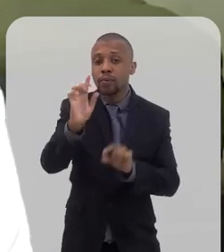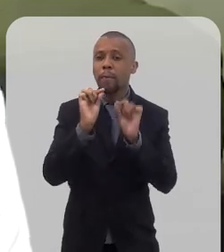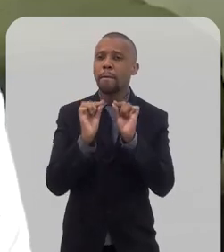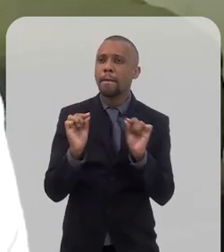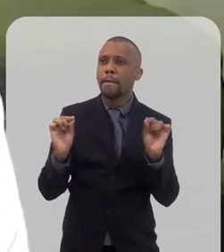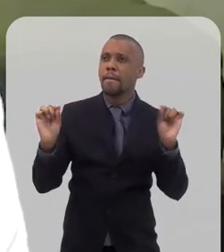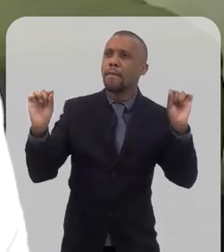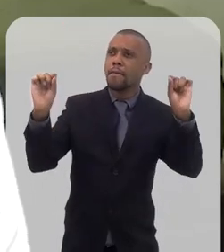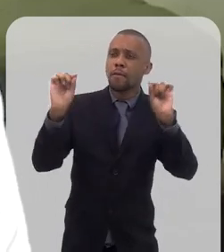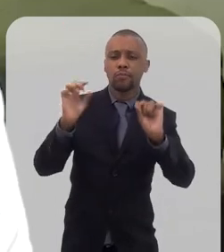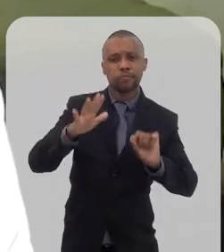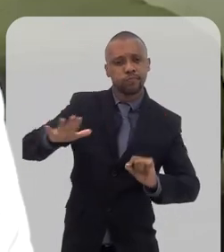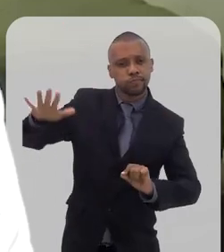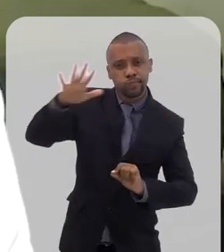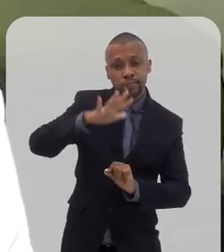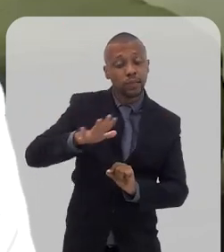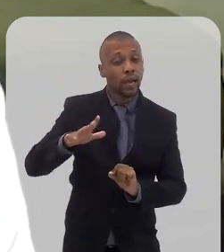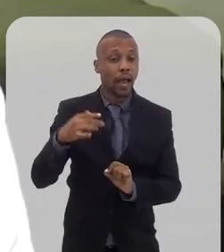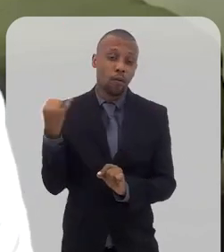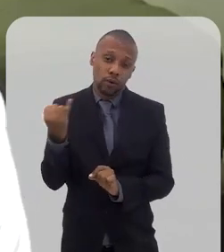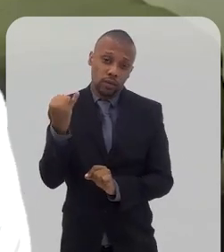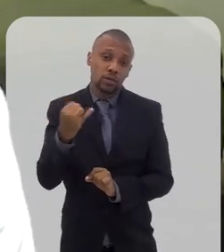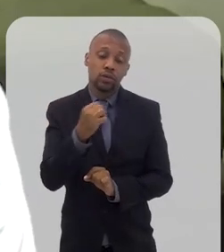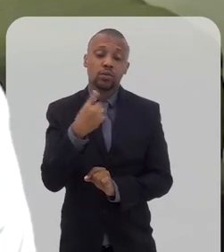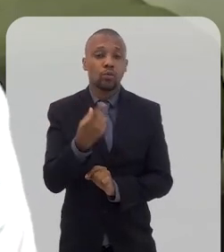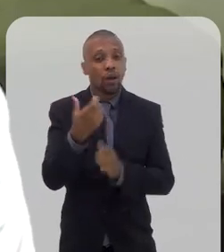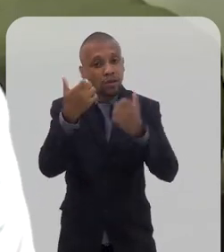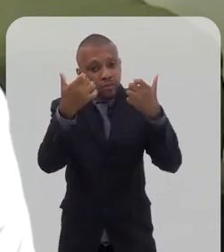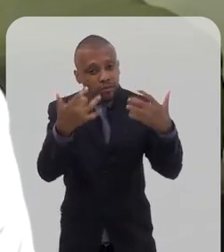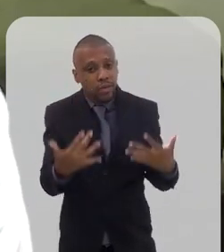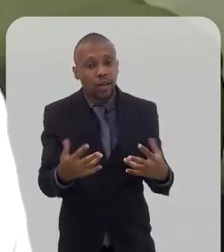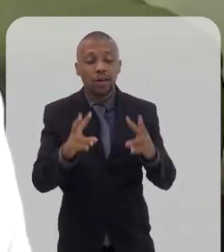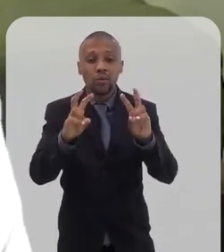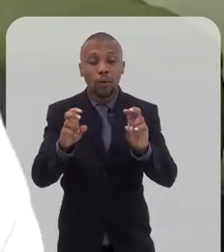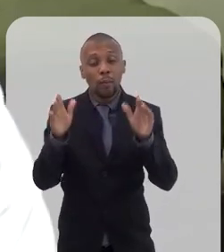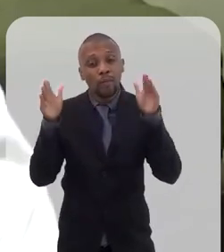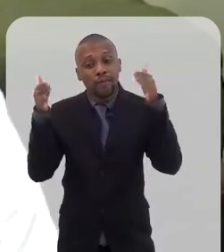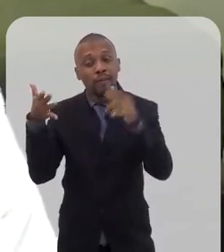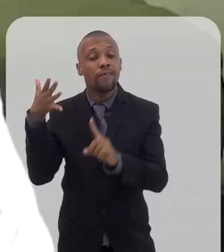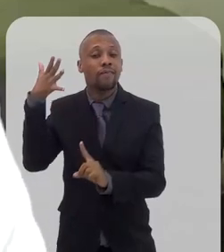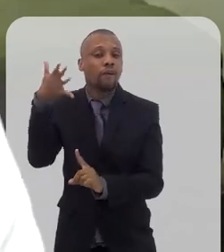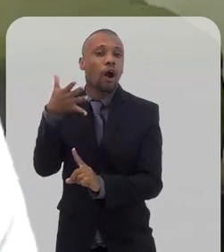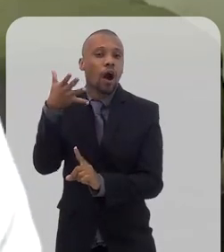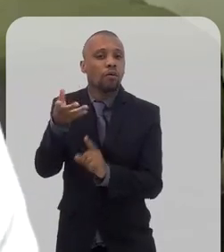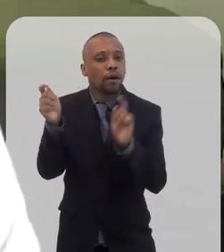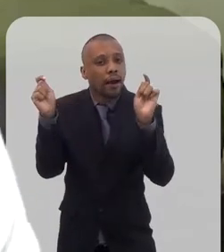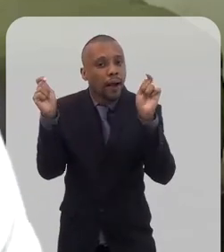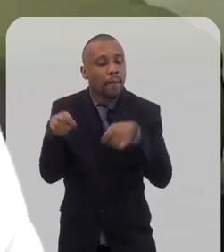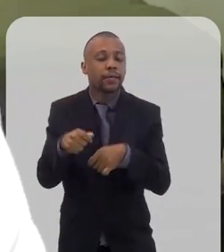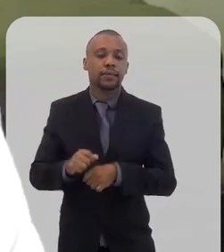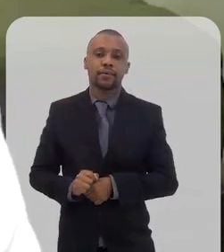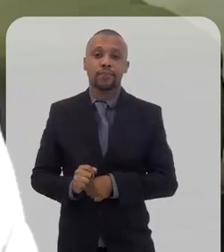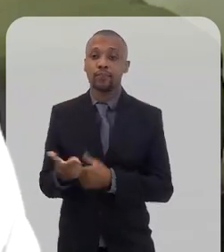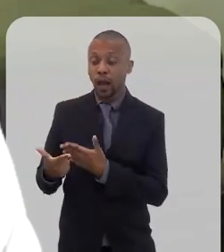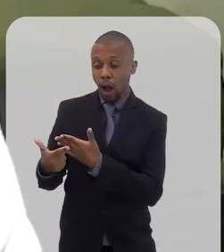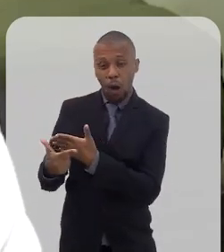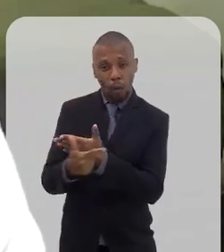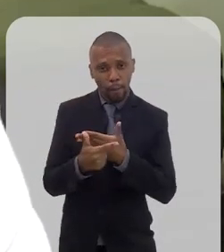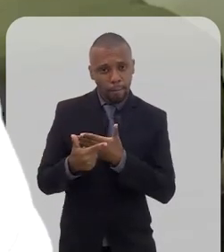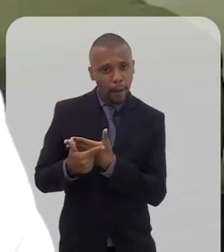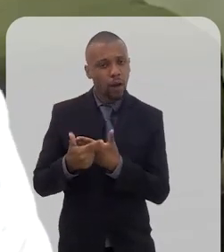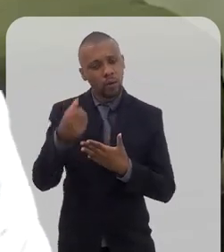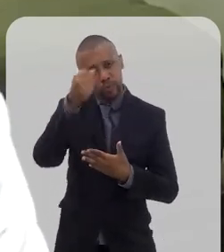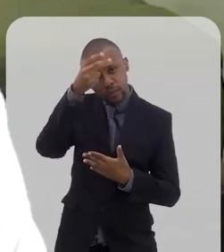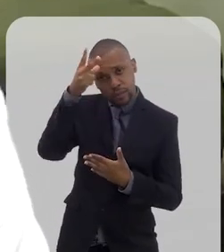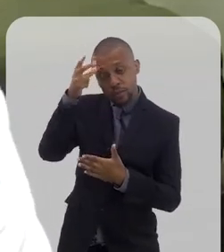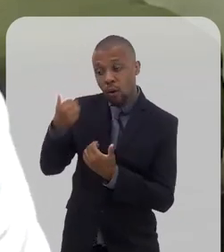É bom relembrar, né, aquilo que a gente conversou no Fórum Capacita, né, do ano passado, todo o papel dos municípios, a